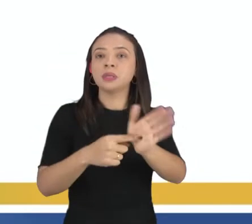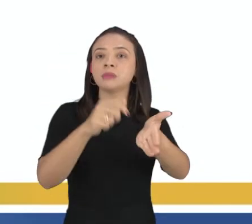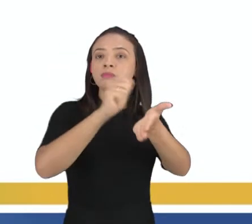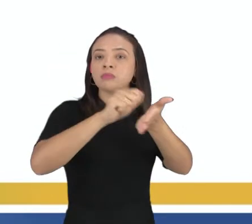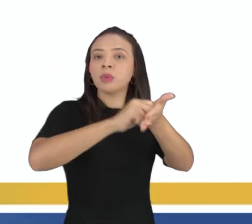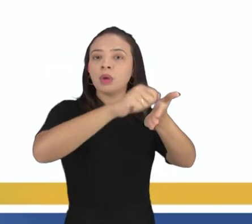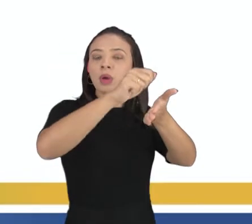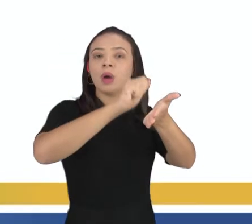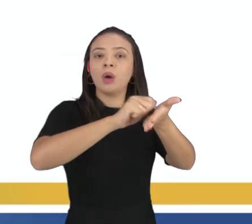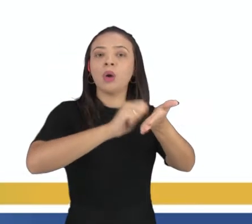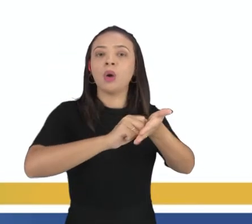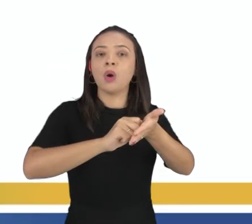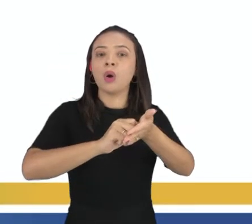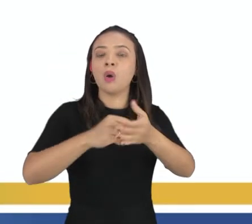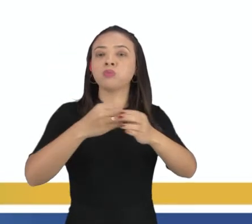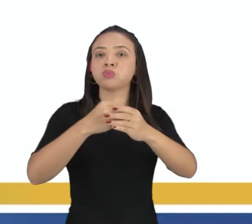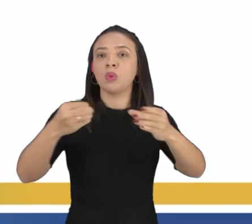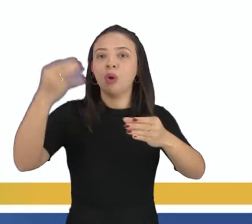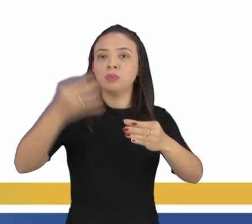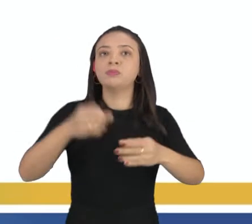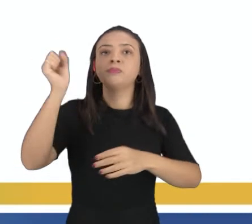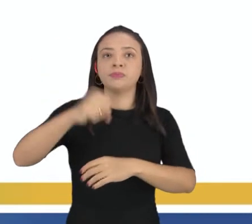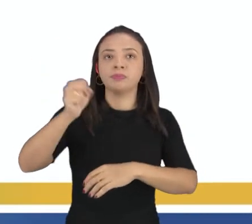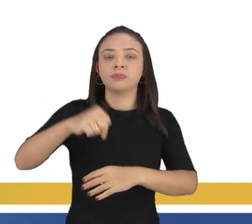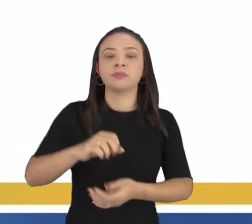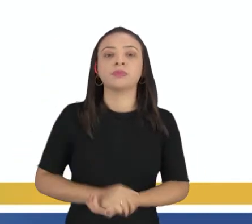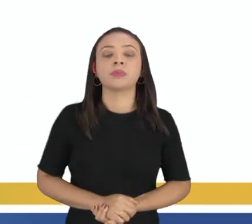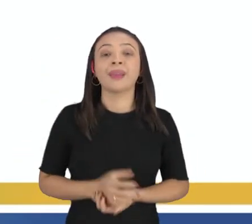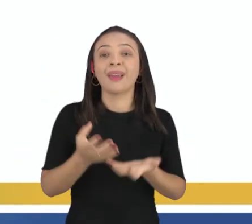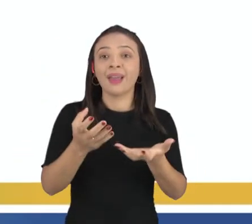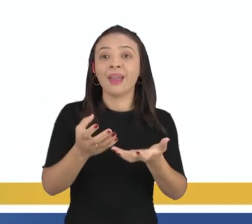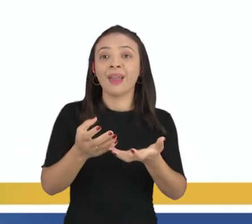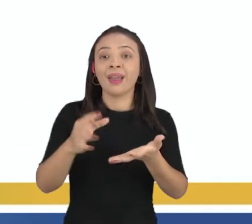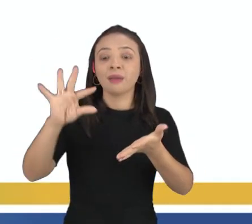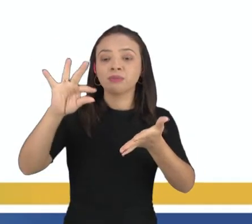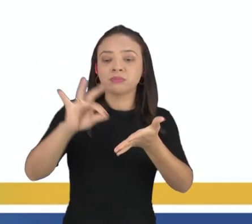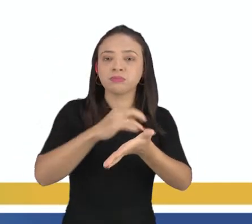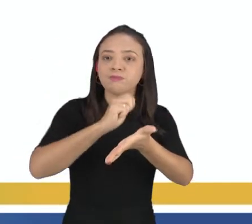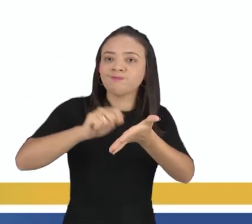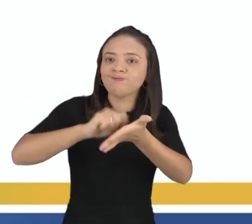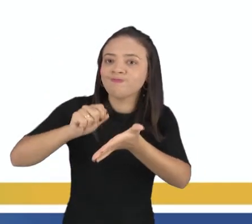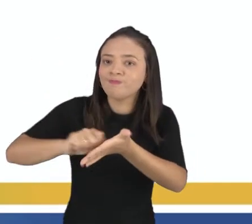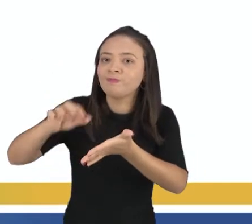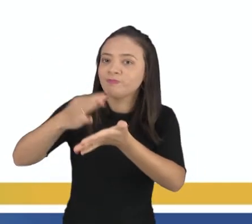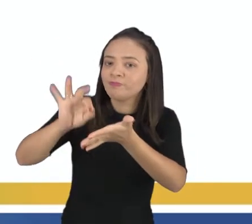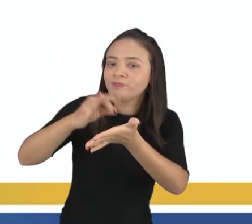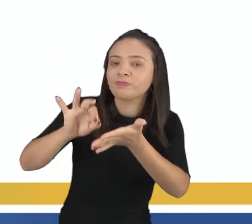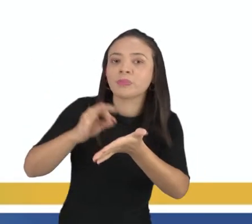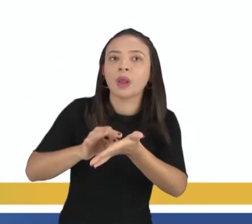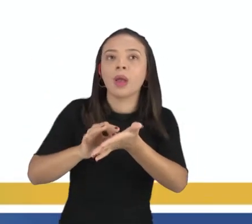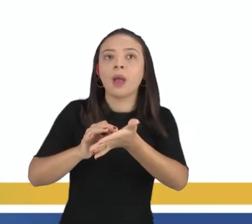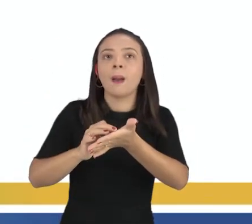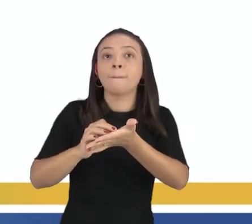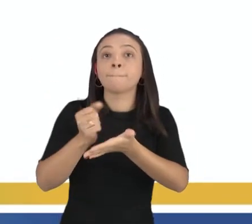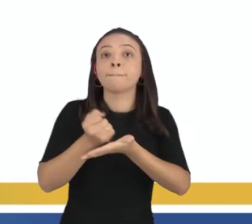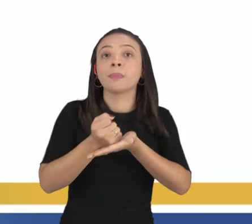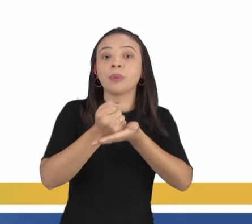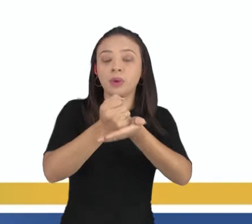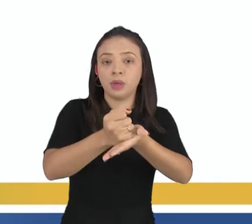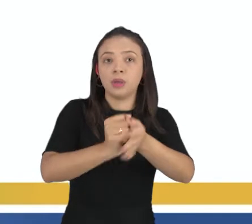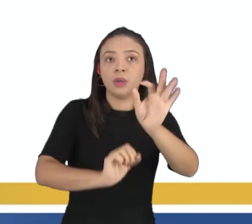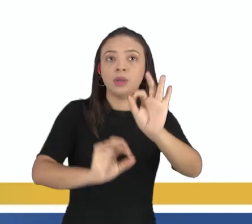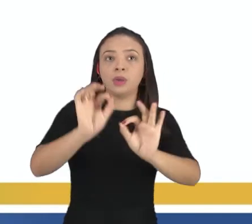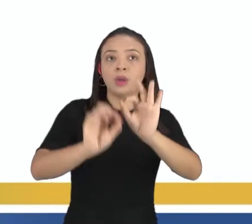Sim. A campanha pretende colher mais de 20 mil assinaturas em apoio ao nosso Plano